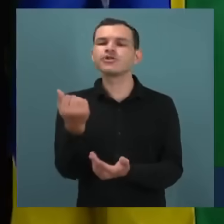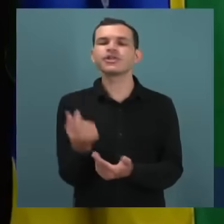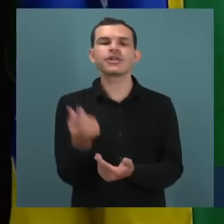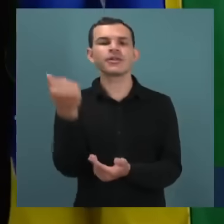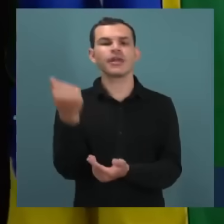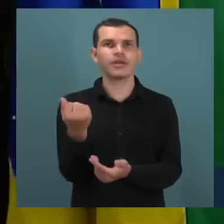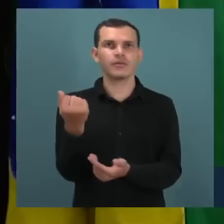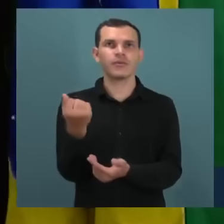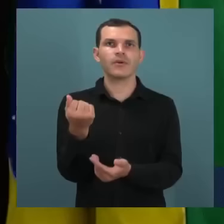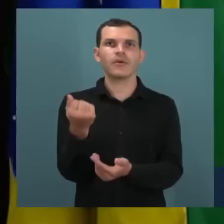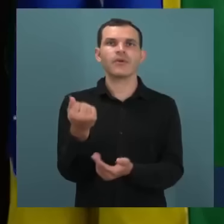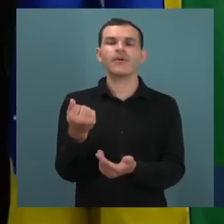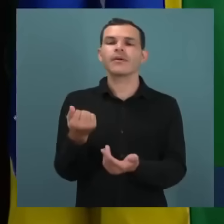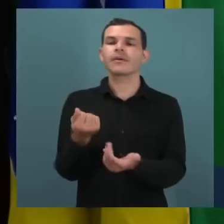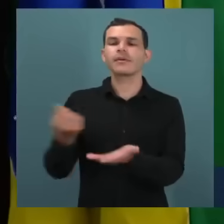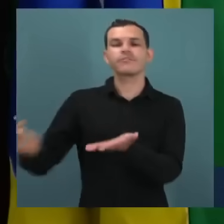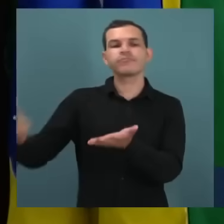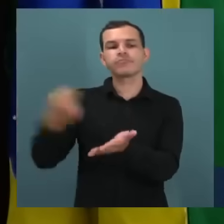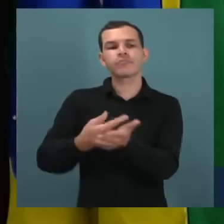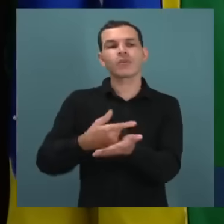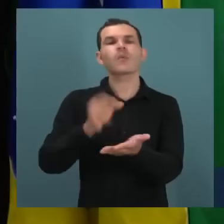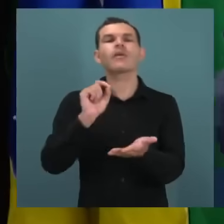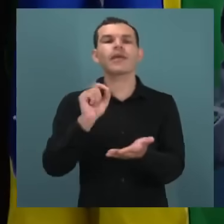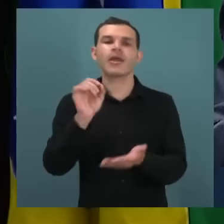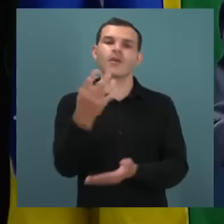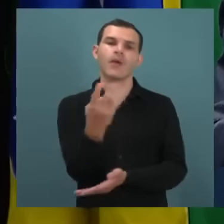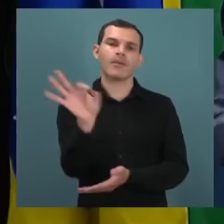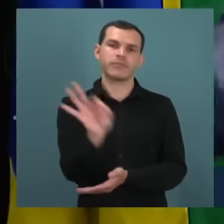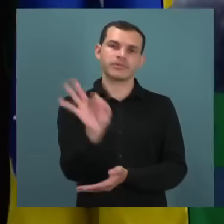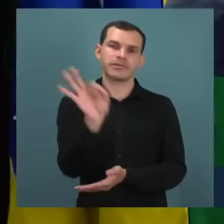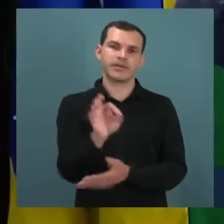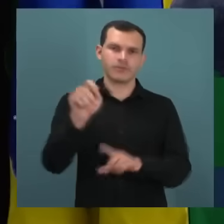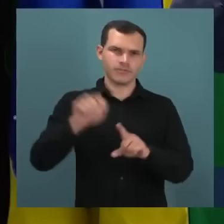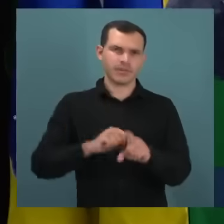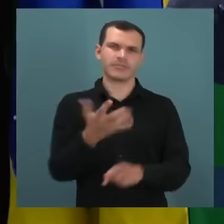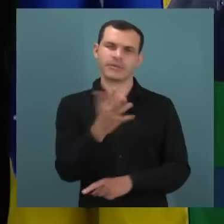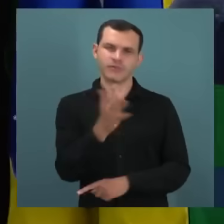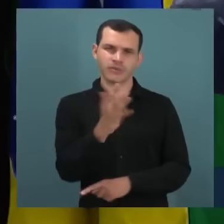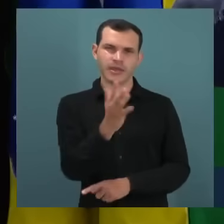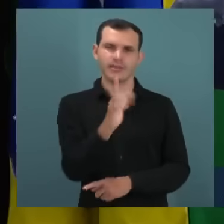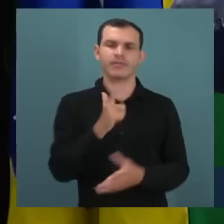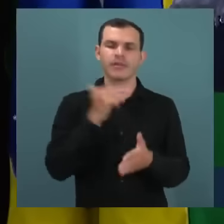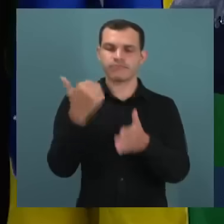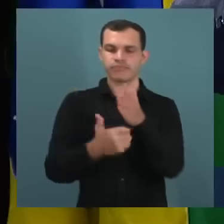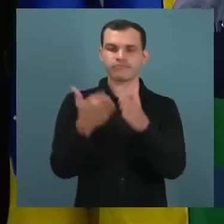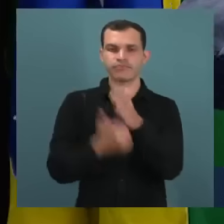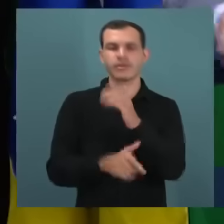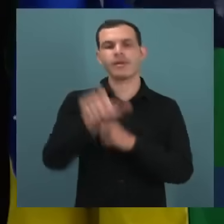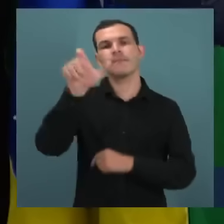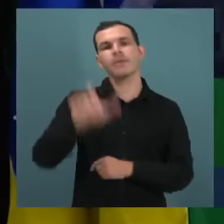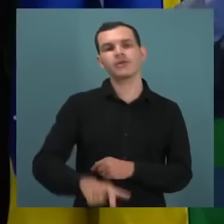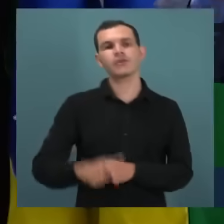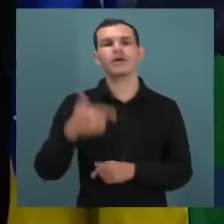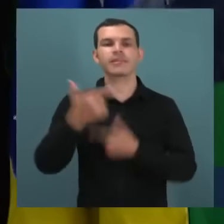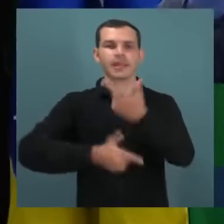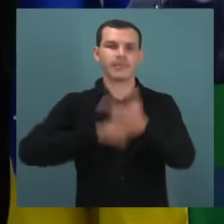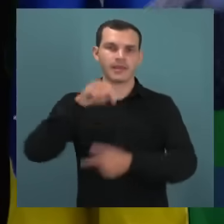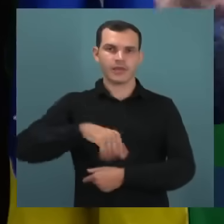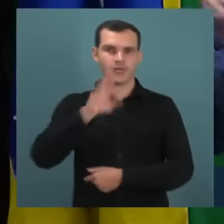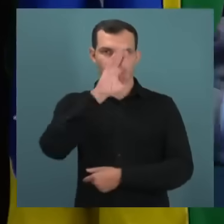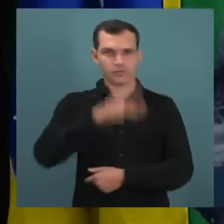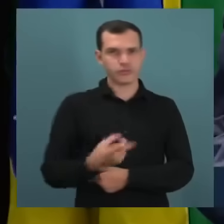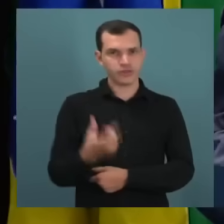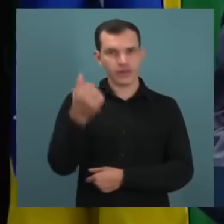essa intermediação? Quase 4% ao mês. Se está subtraindo do trabalhador brasileiro o recurso do Fundo